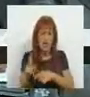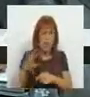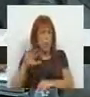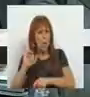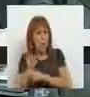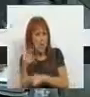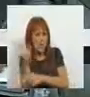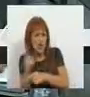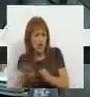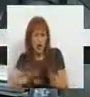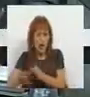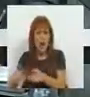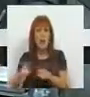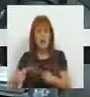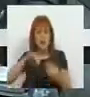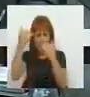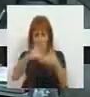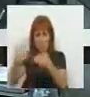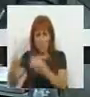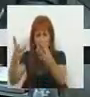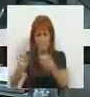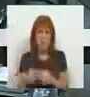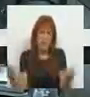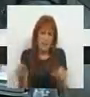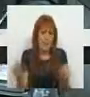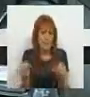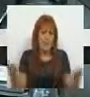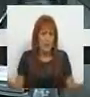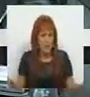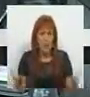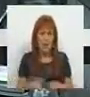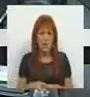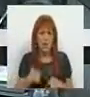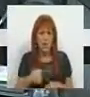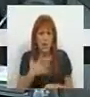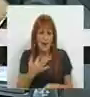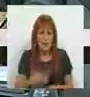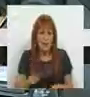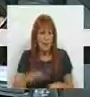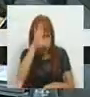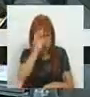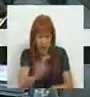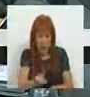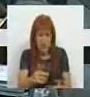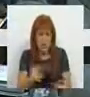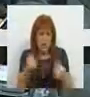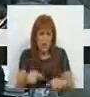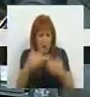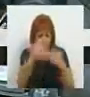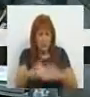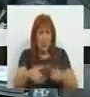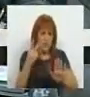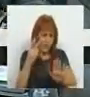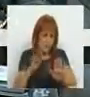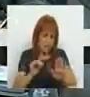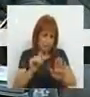outra, mesmo com as restrições orçamentais que, obviamente, estamos em crer que também este Governo as terá, e